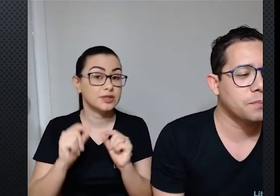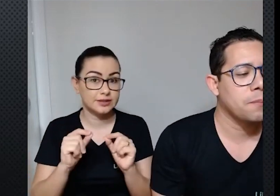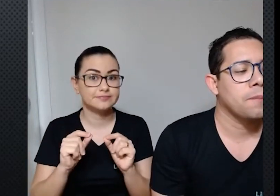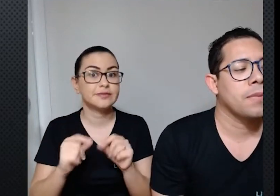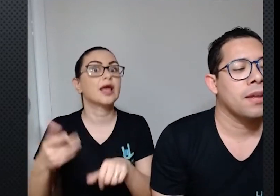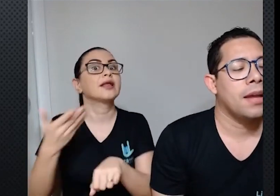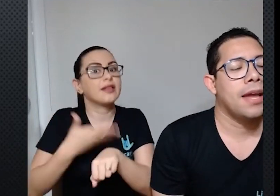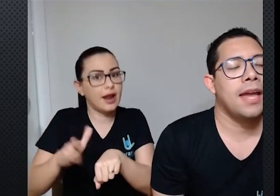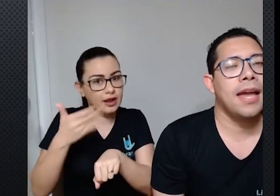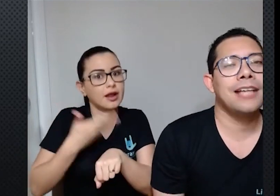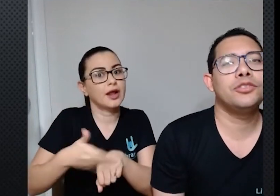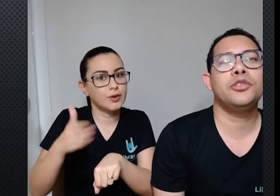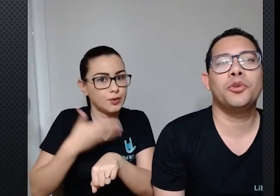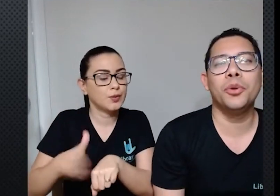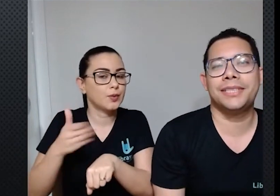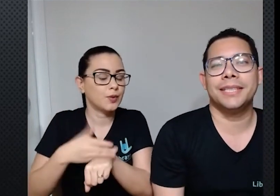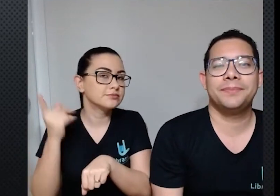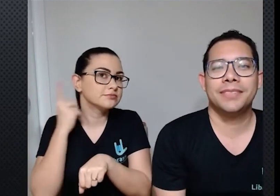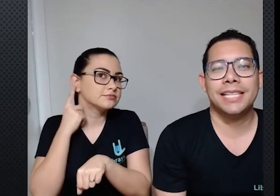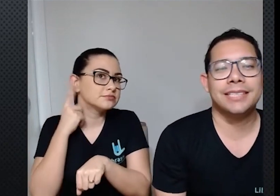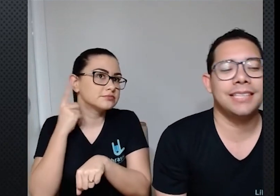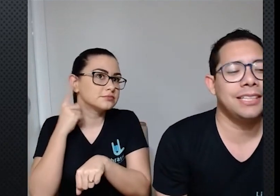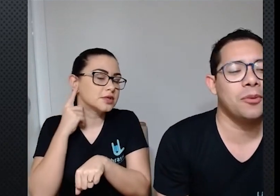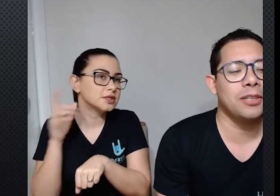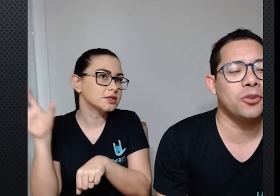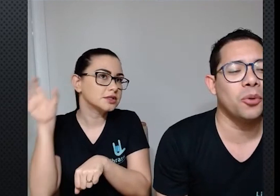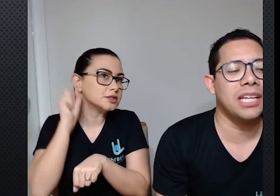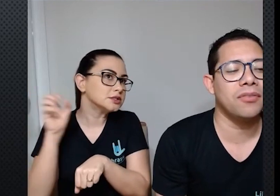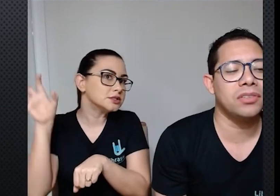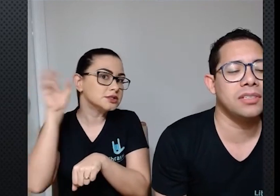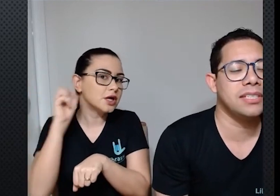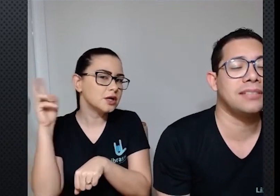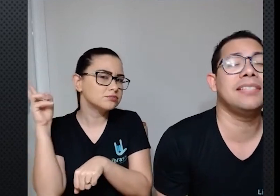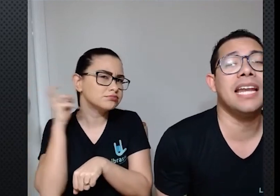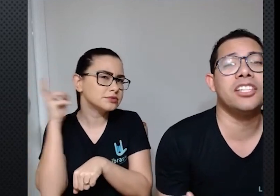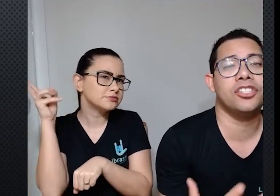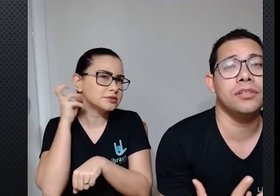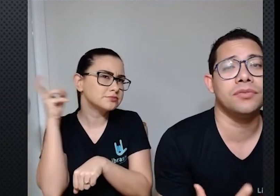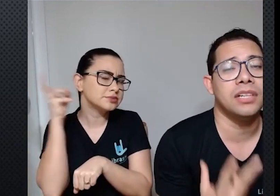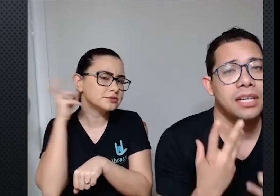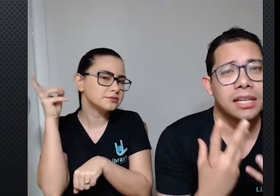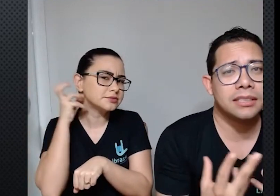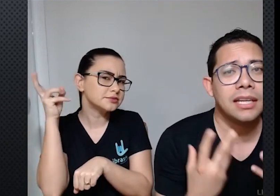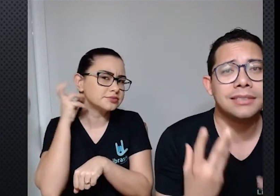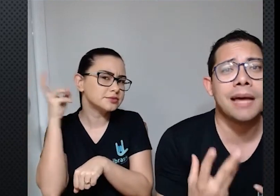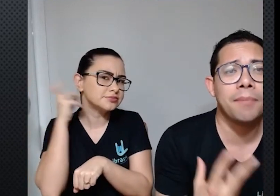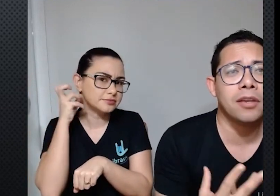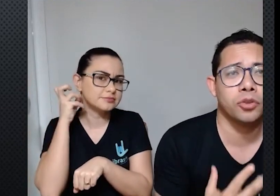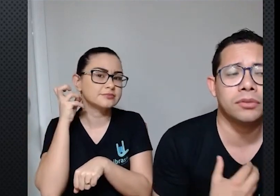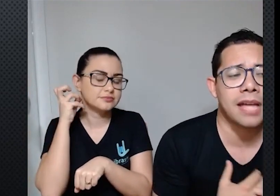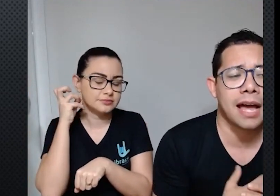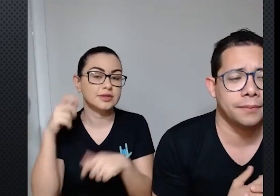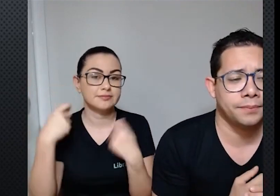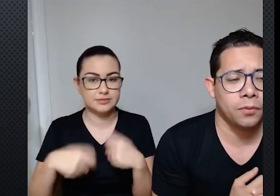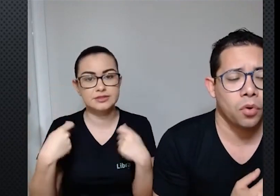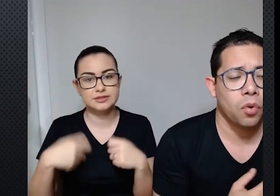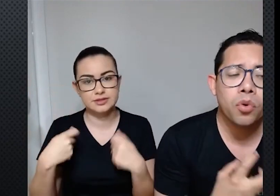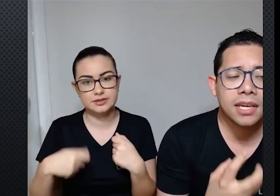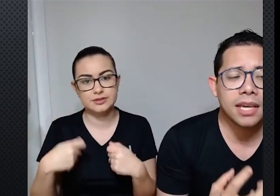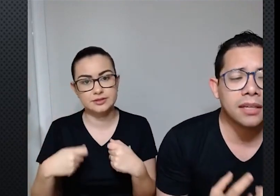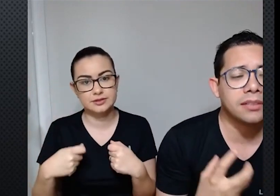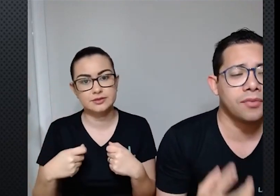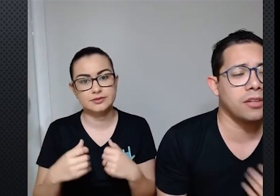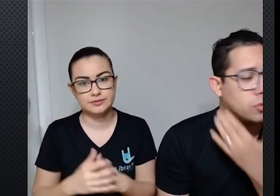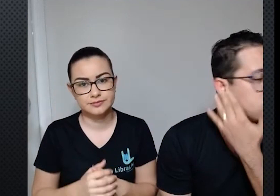desenvolver a sua escuta, né? Você tem que ter uma escuta aí, vamos dizer, seletiva. Você tem que saber escutar.